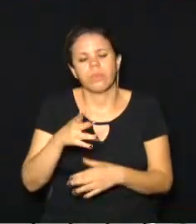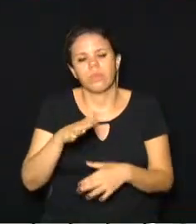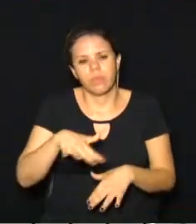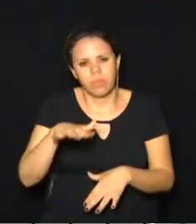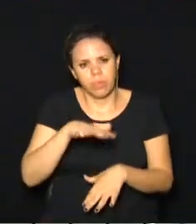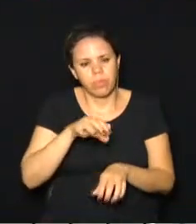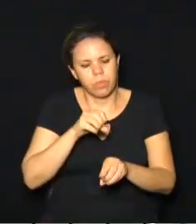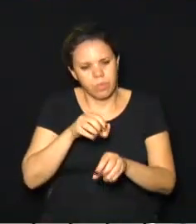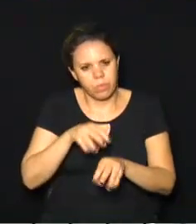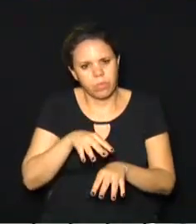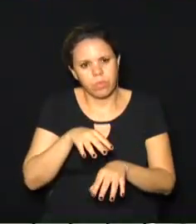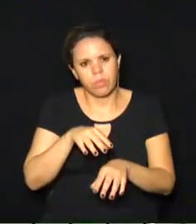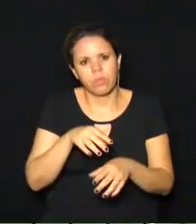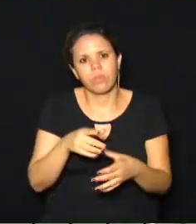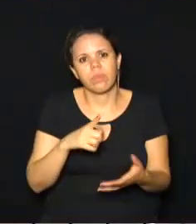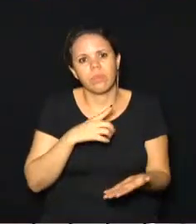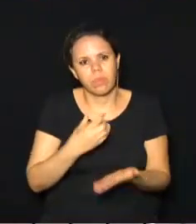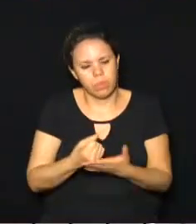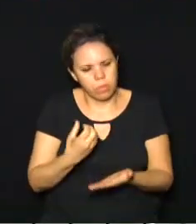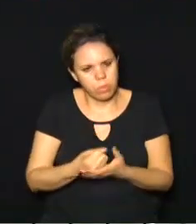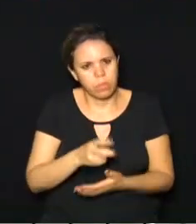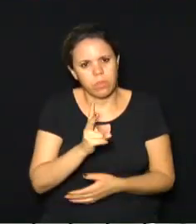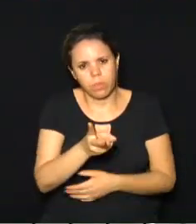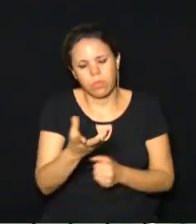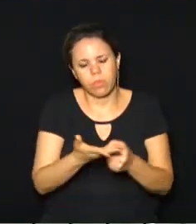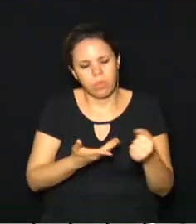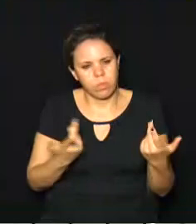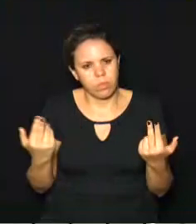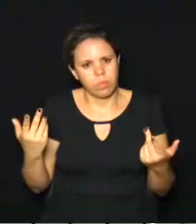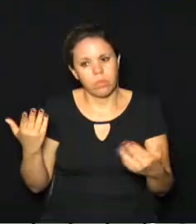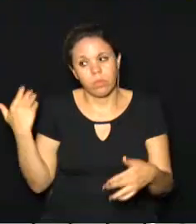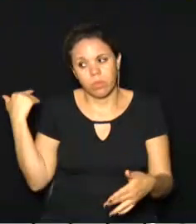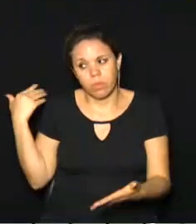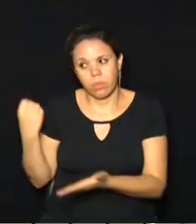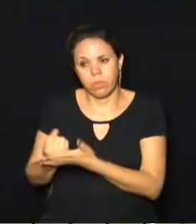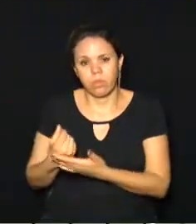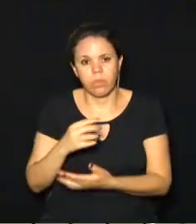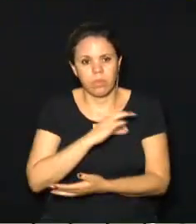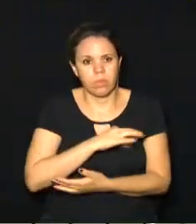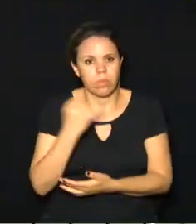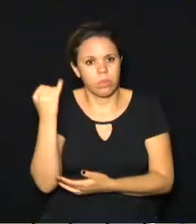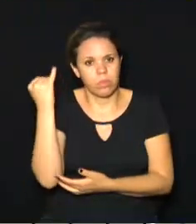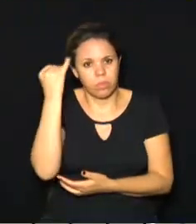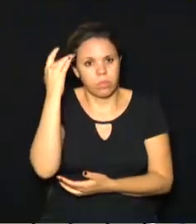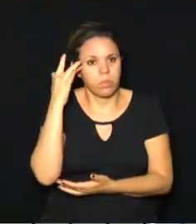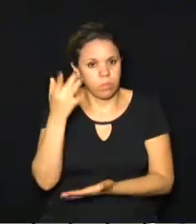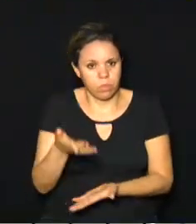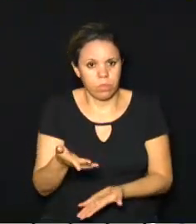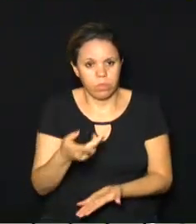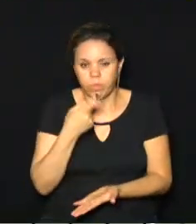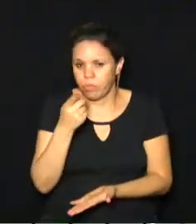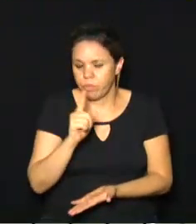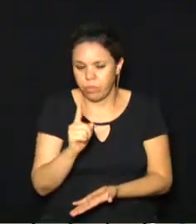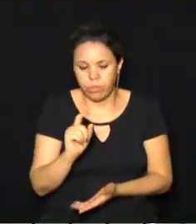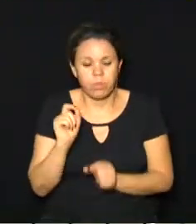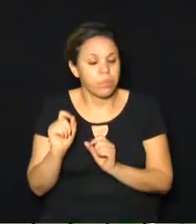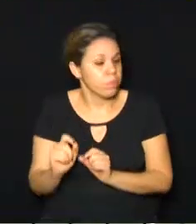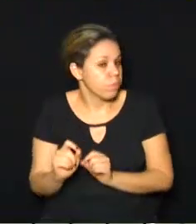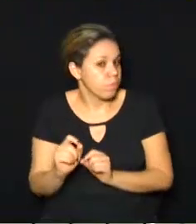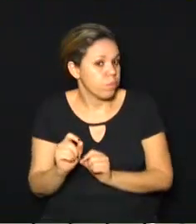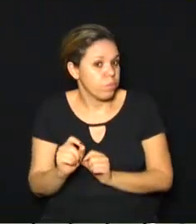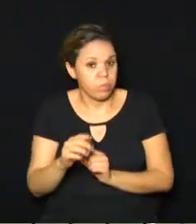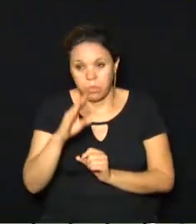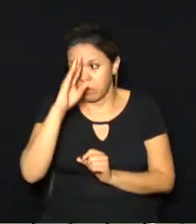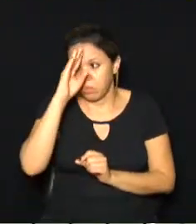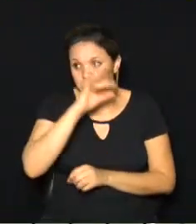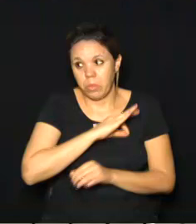educação continuem recebendo a média do que eles recebiam. Eu acho que isso é muito importante. Nós não estamos falando dos